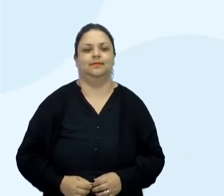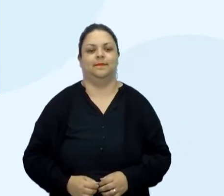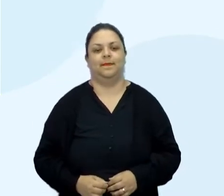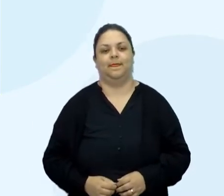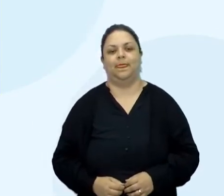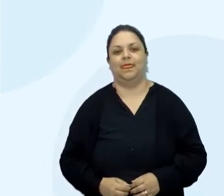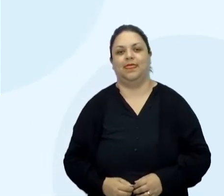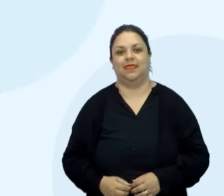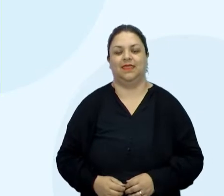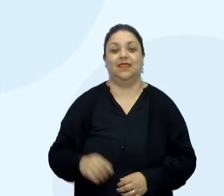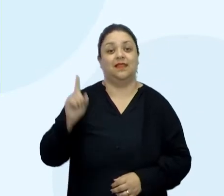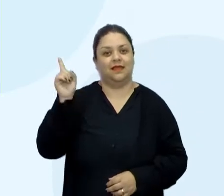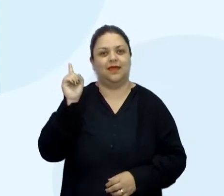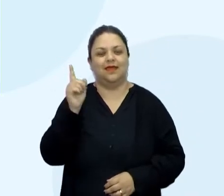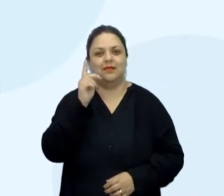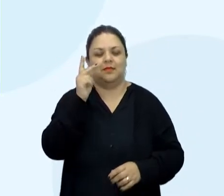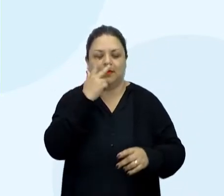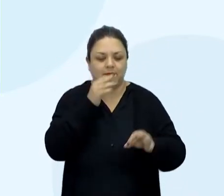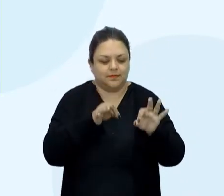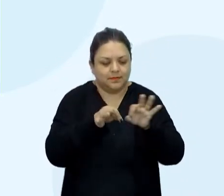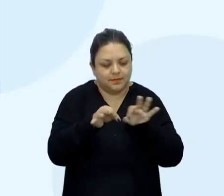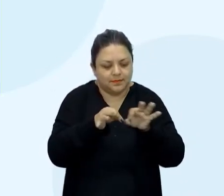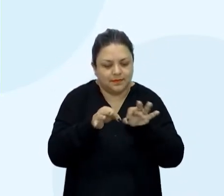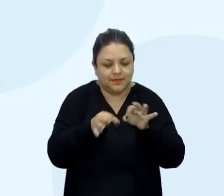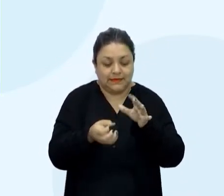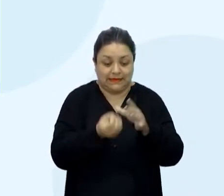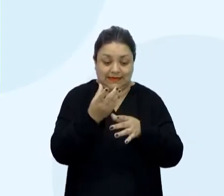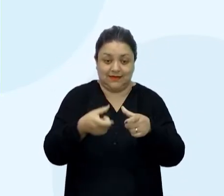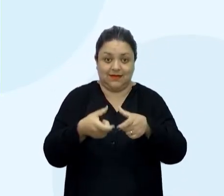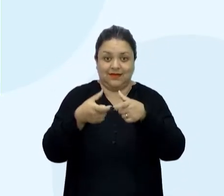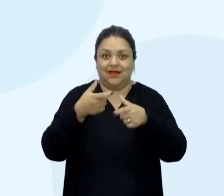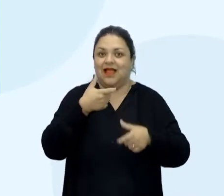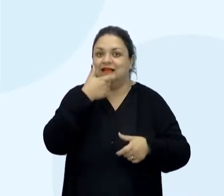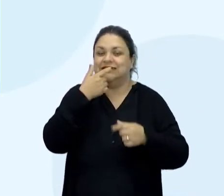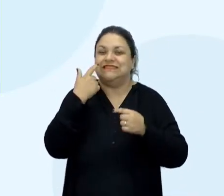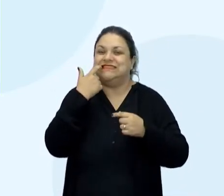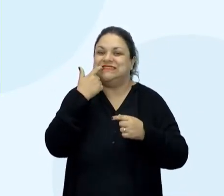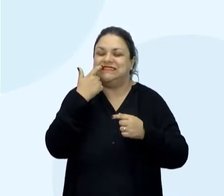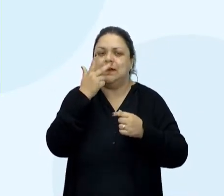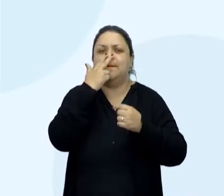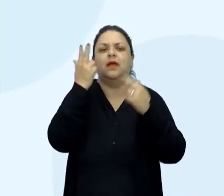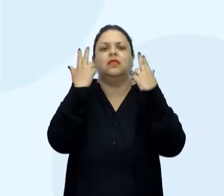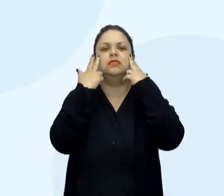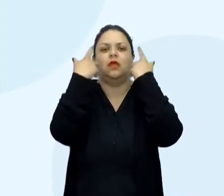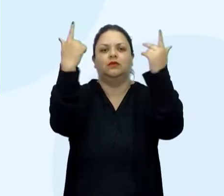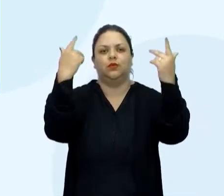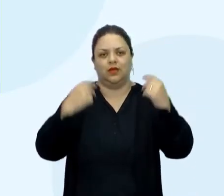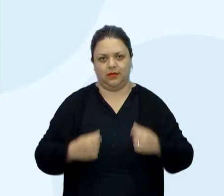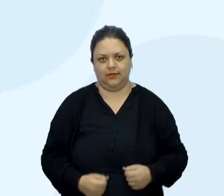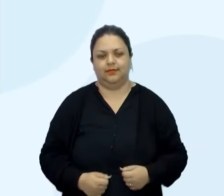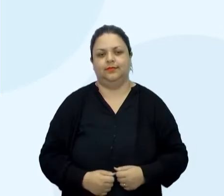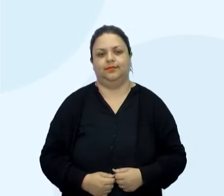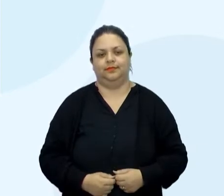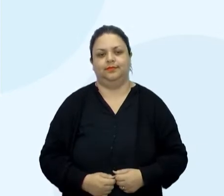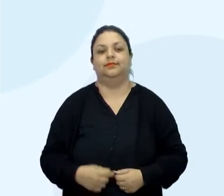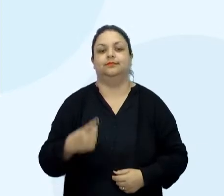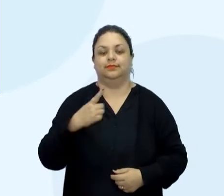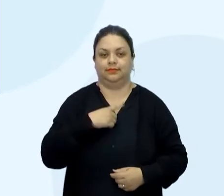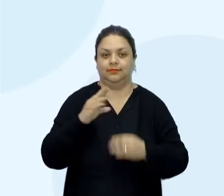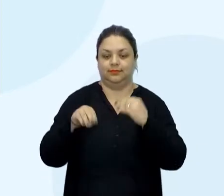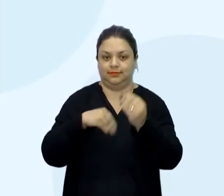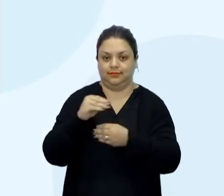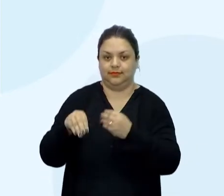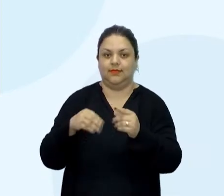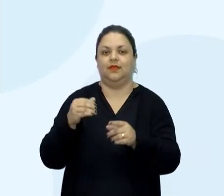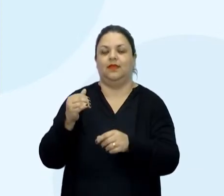dentes naturais, tá? E aí a gente tem a composição da cerâmica por elementos metálicos, como